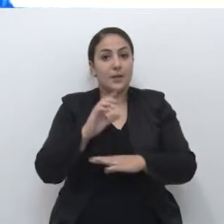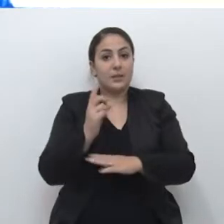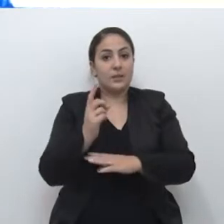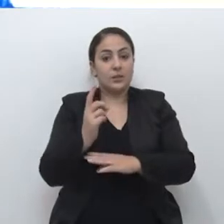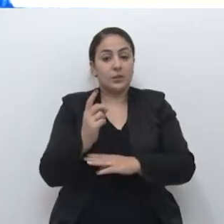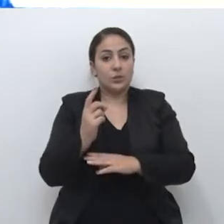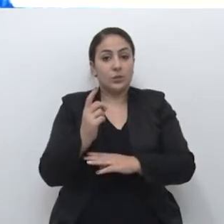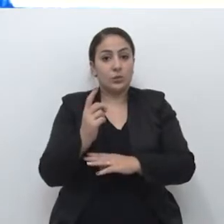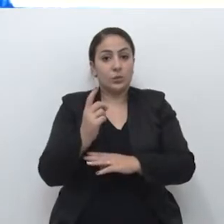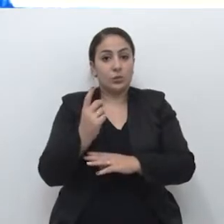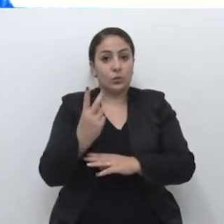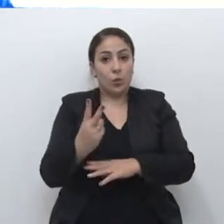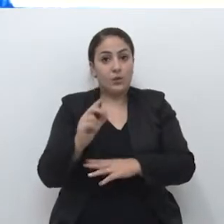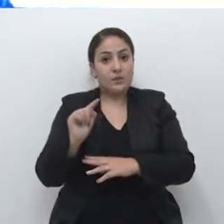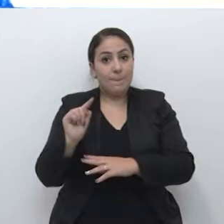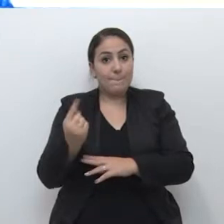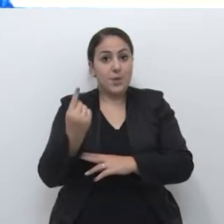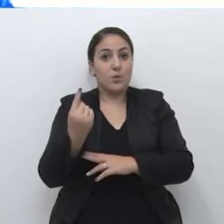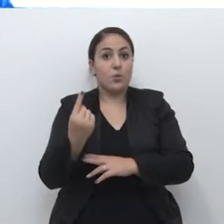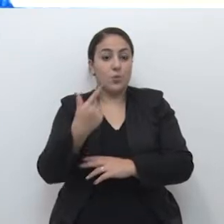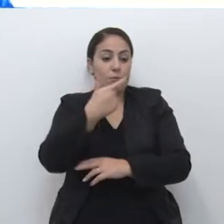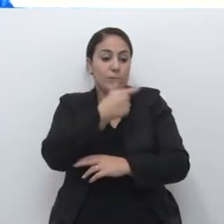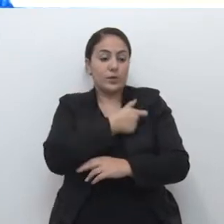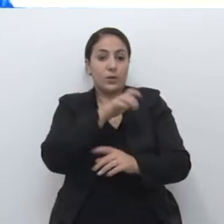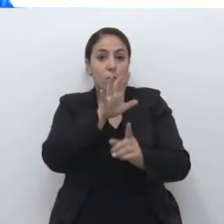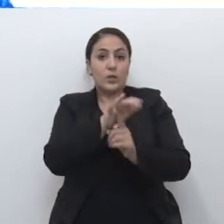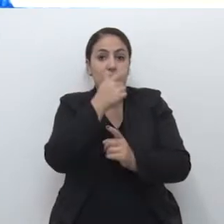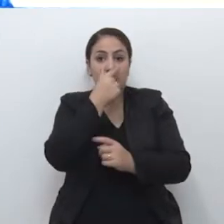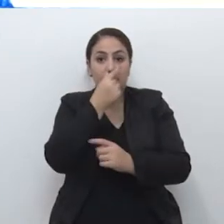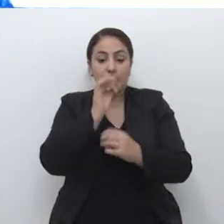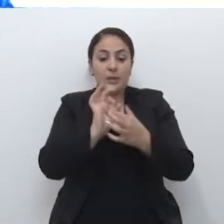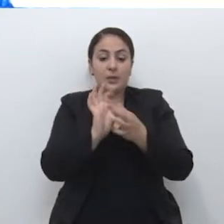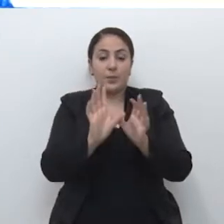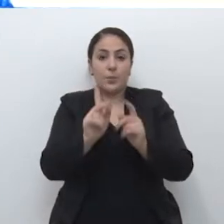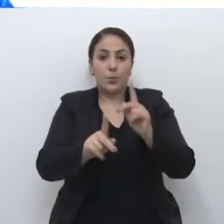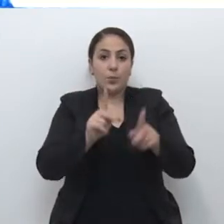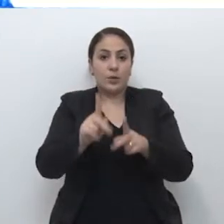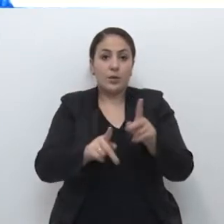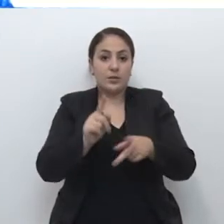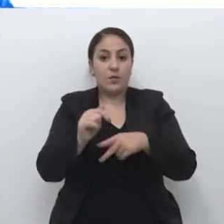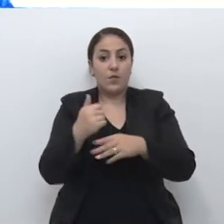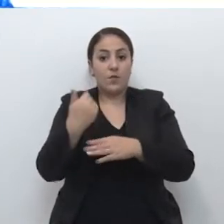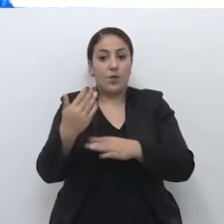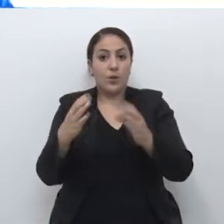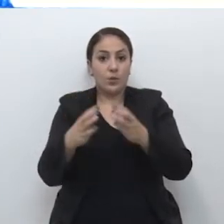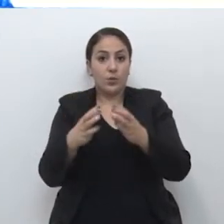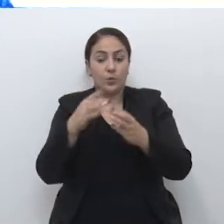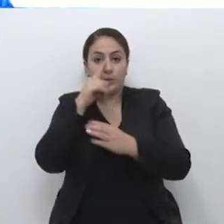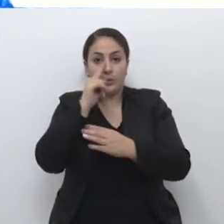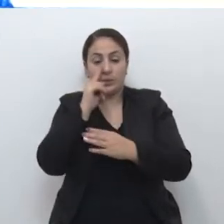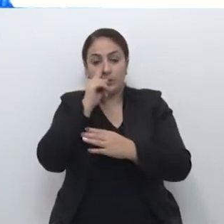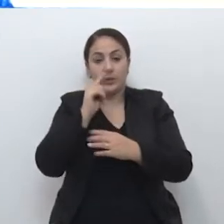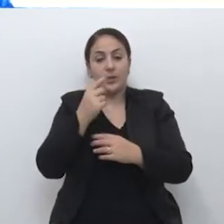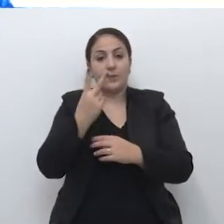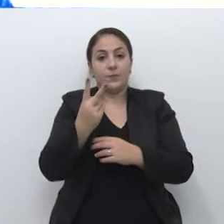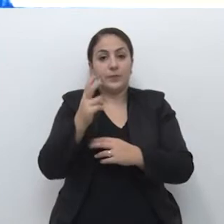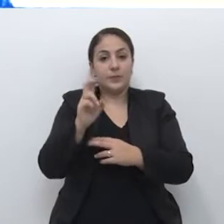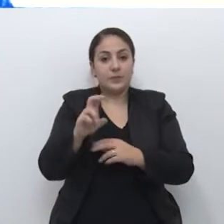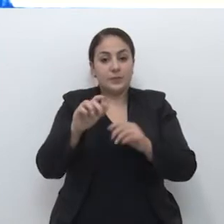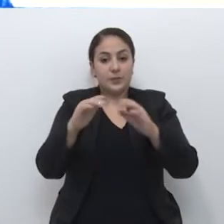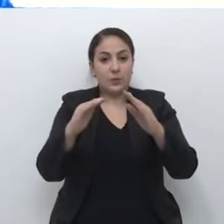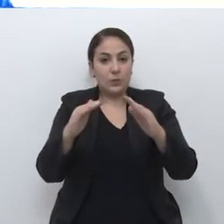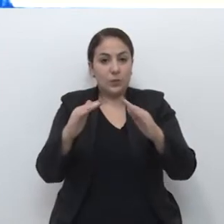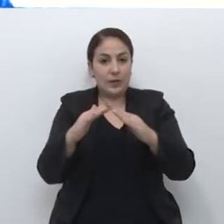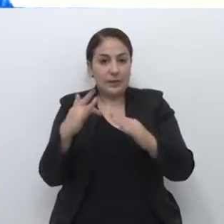Mais de 12.000 doses de vacina contra a gripe estão disponíveis para a população fora de grupos de risco em 25